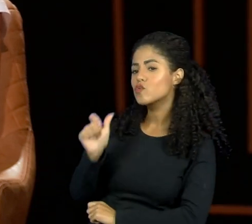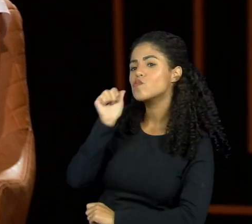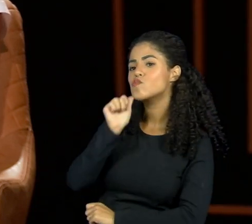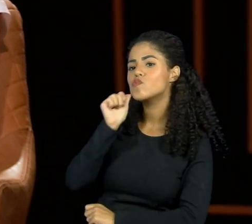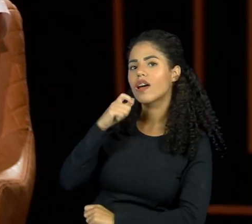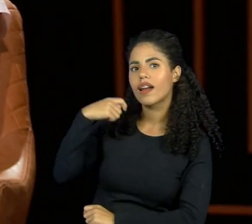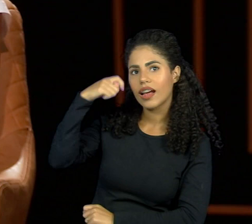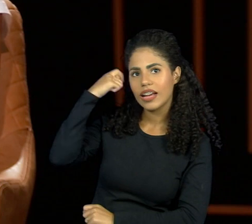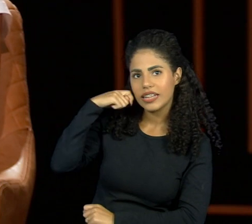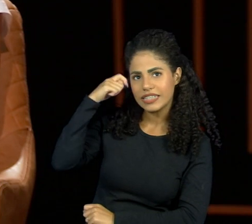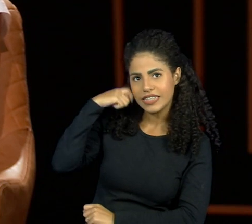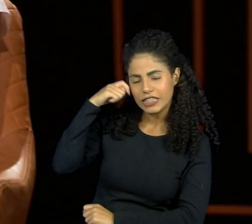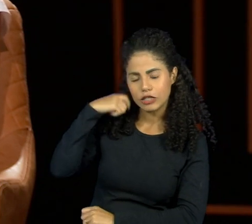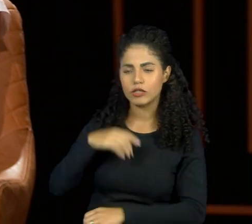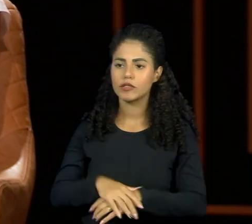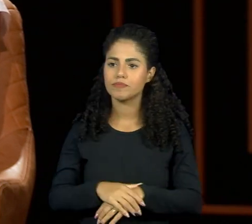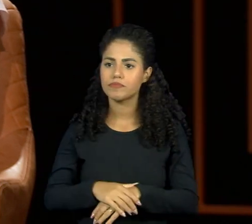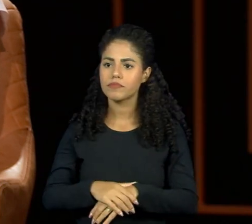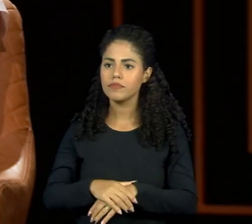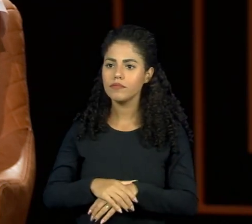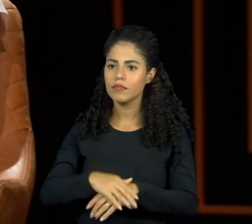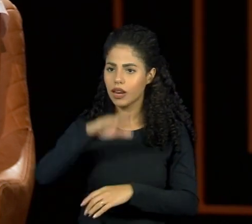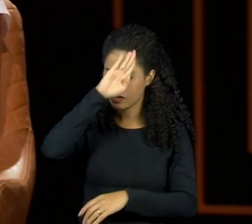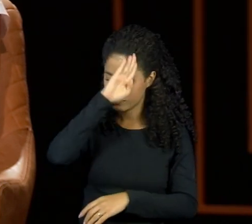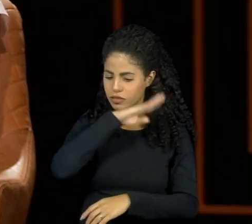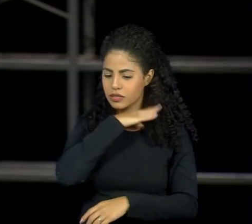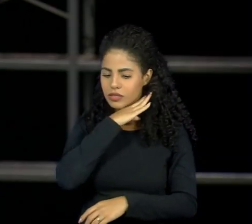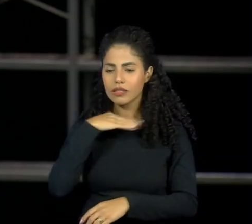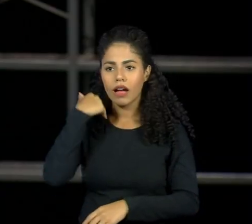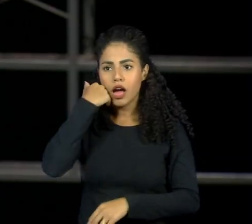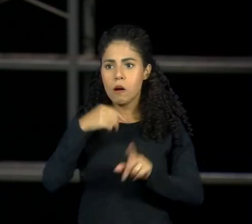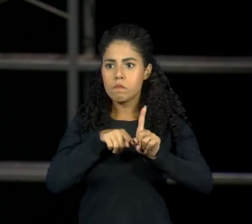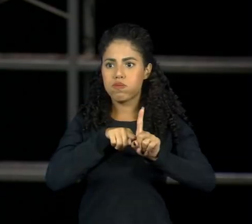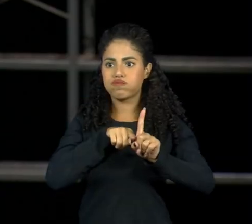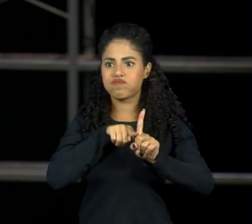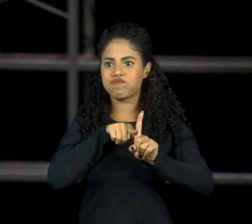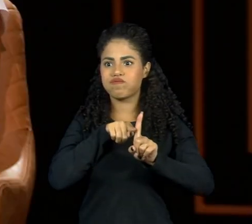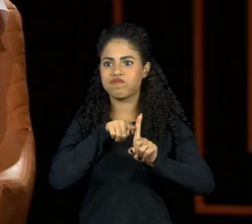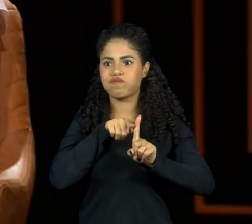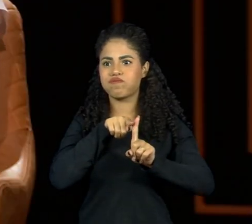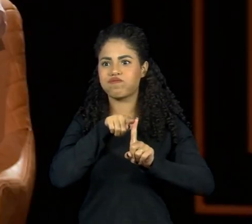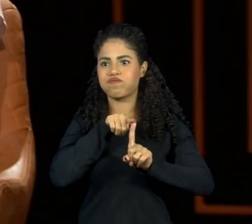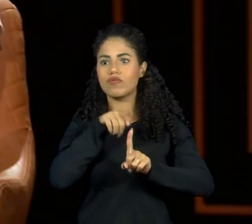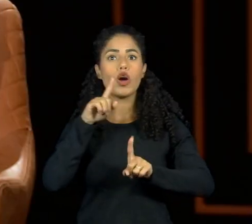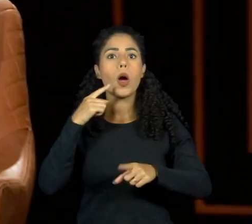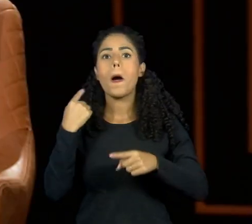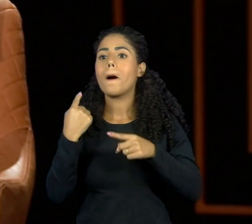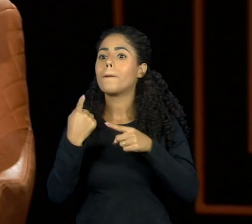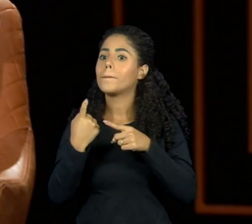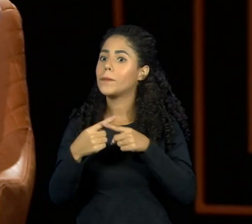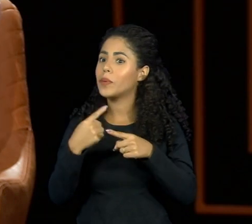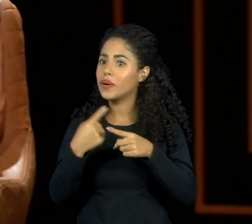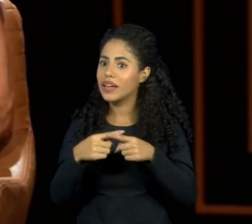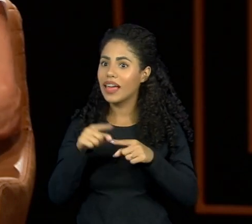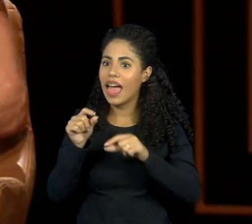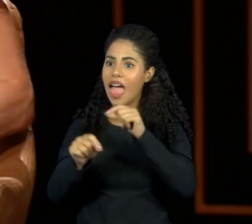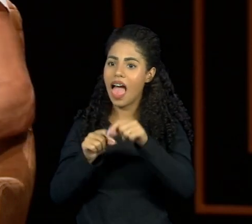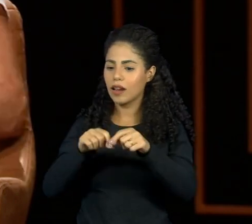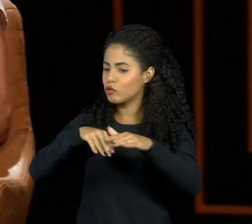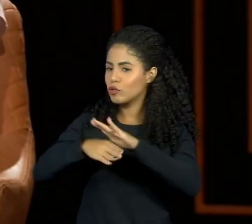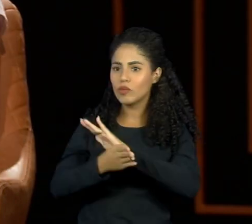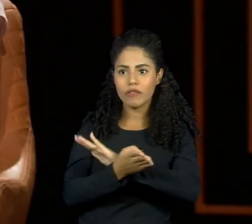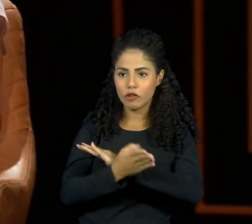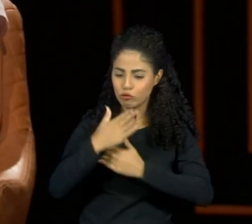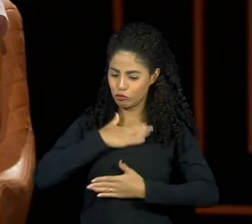foi embora. Ela ficou com febre no dia seguinte, porque não tinha o hábito de usar a musculatura. E de,